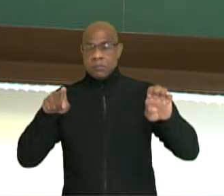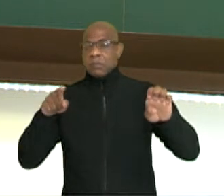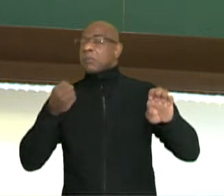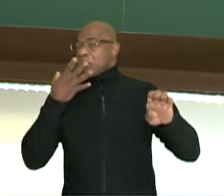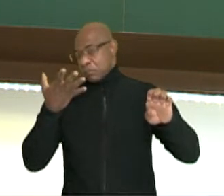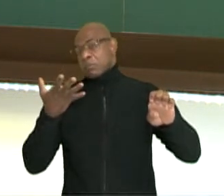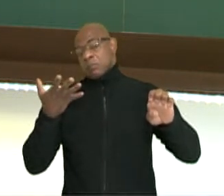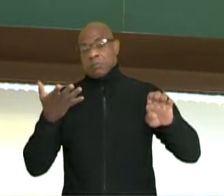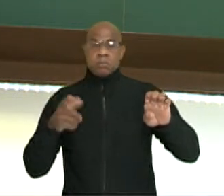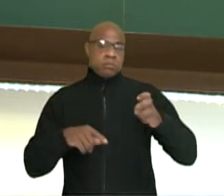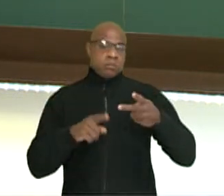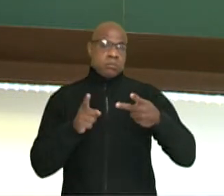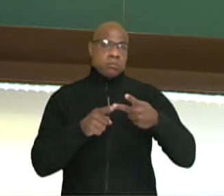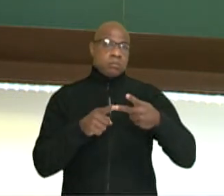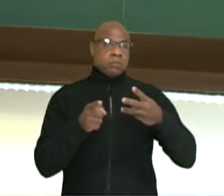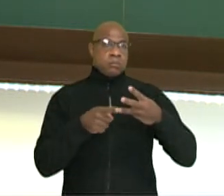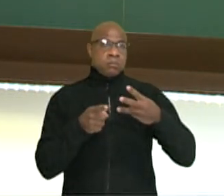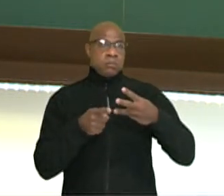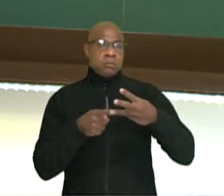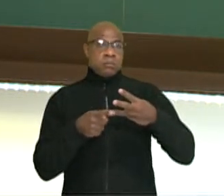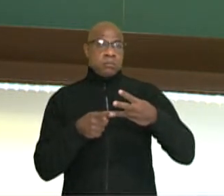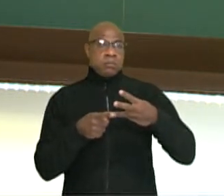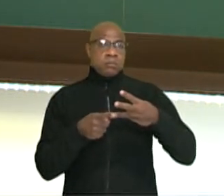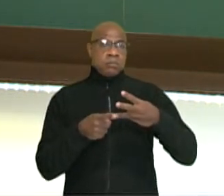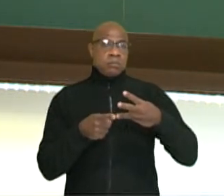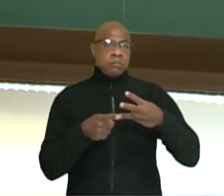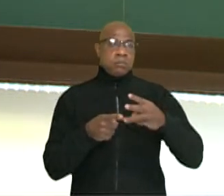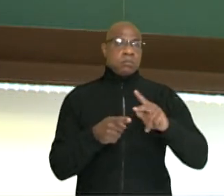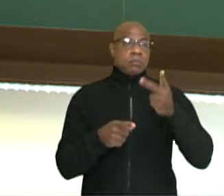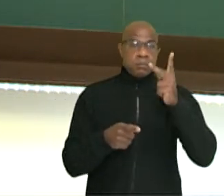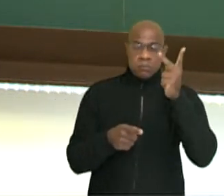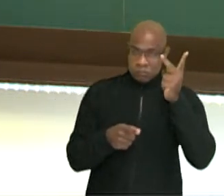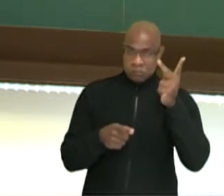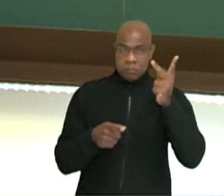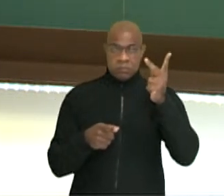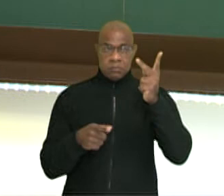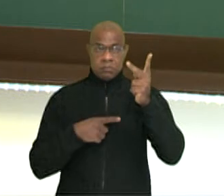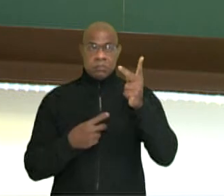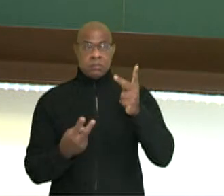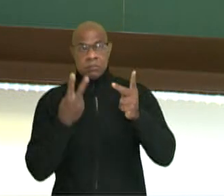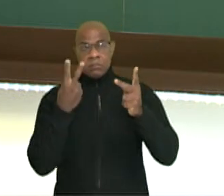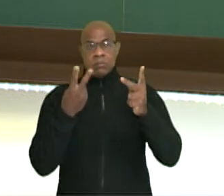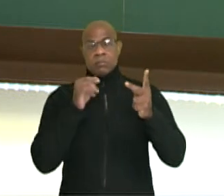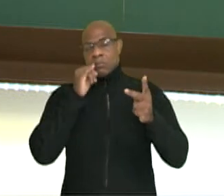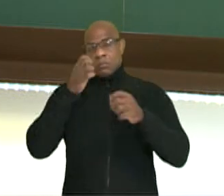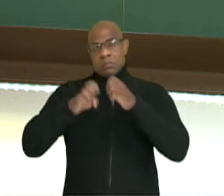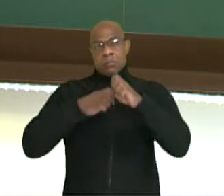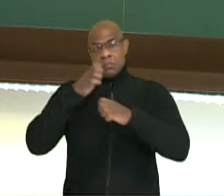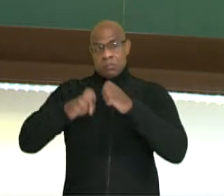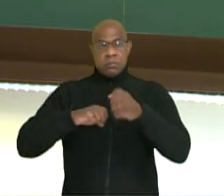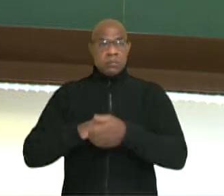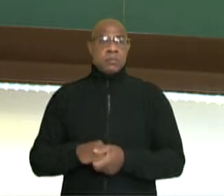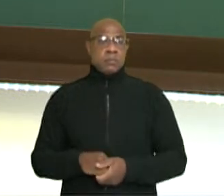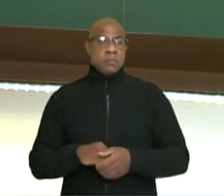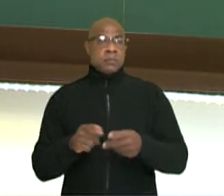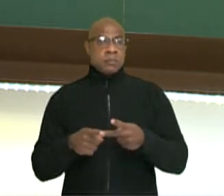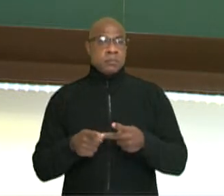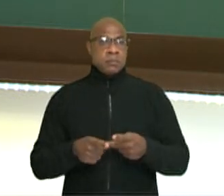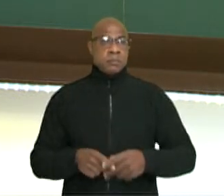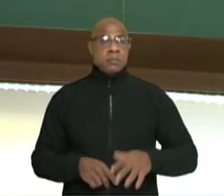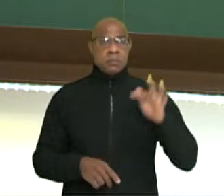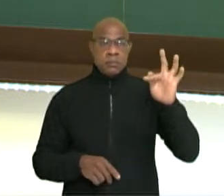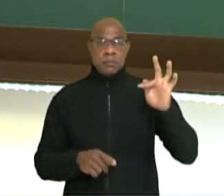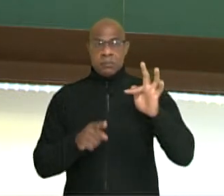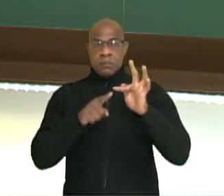átomo estável. Então, para o hidrogênio, a estabilidade vem com 2 elétrons para que ele fique semelhante ao hélio. Aí a gente tem o